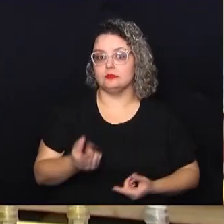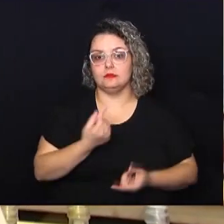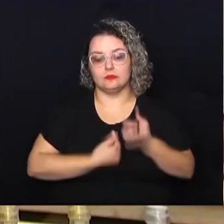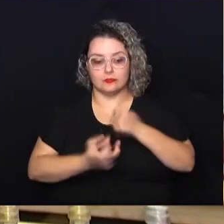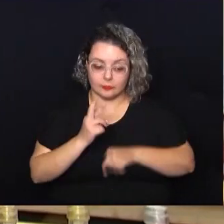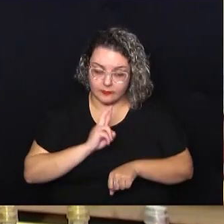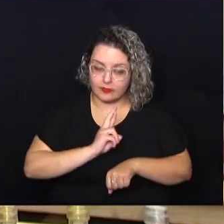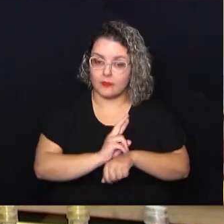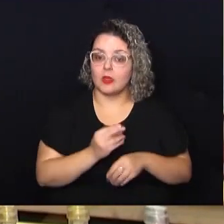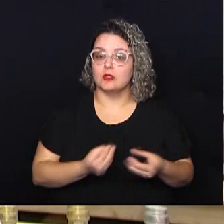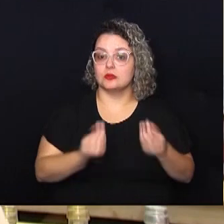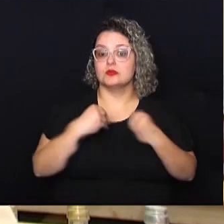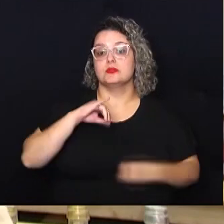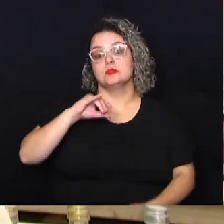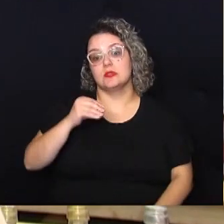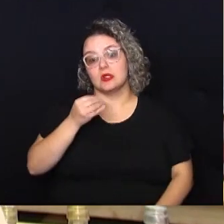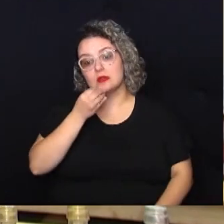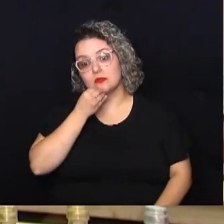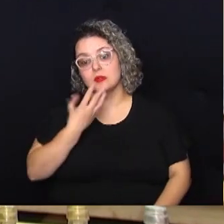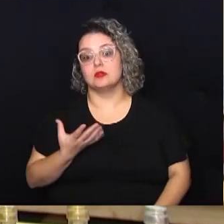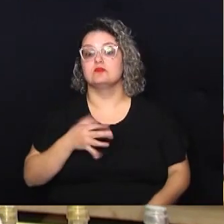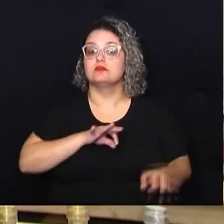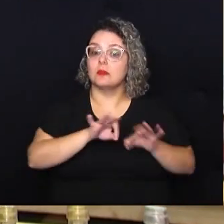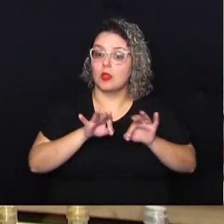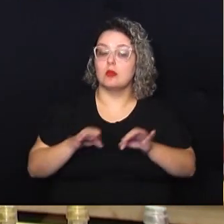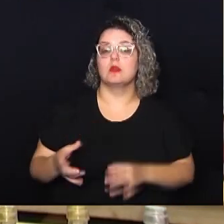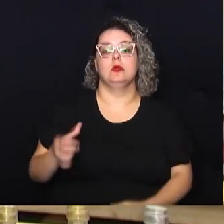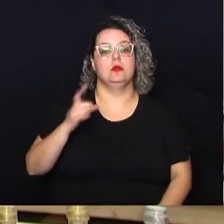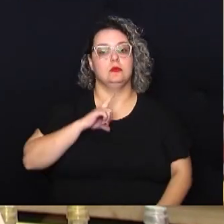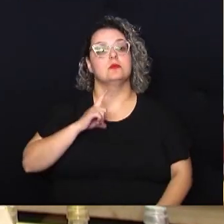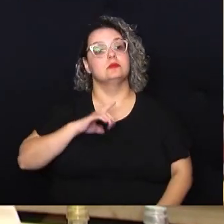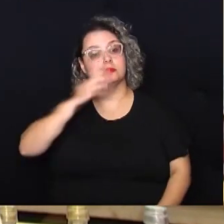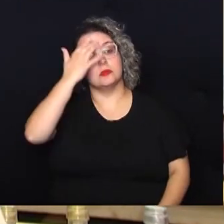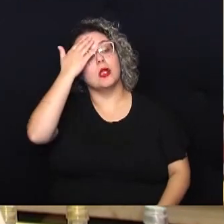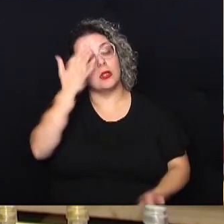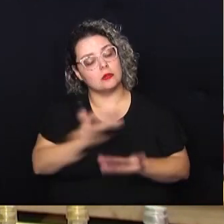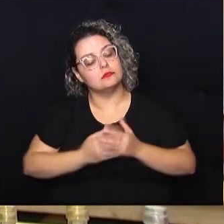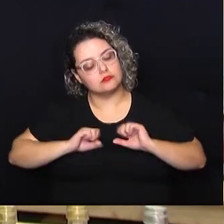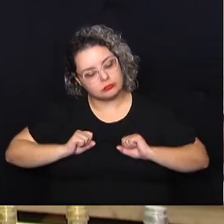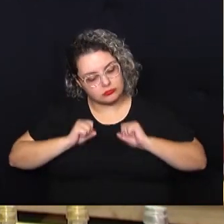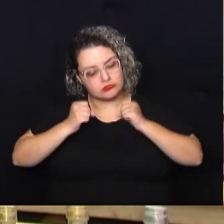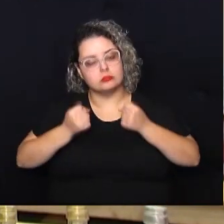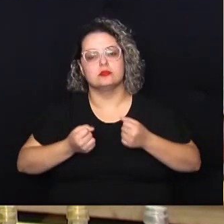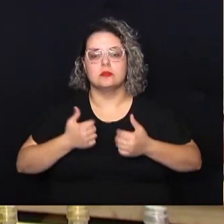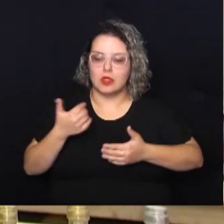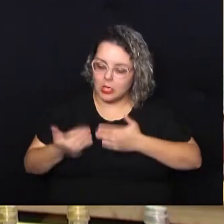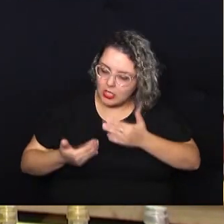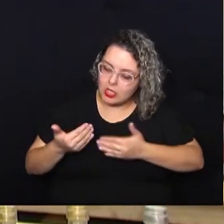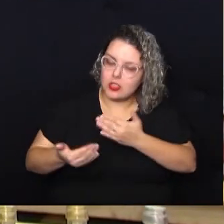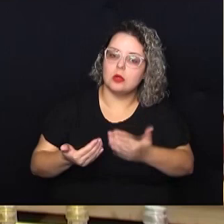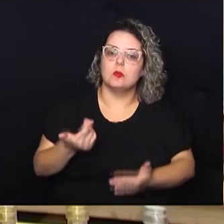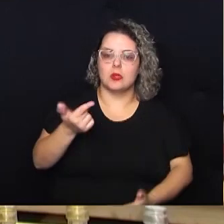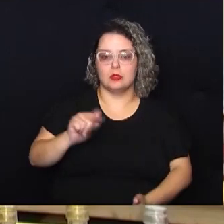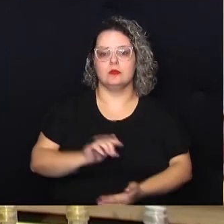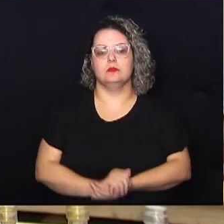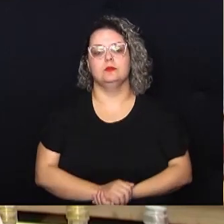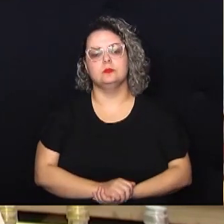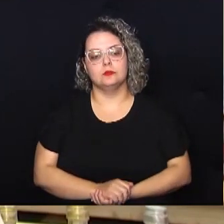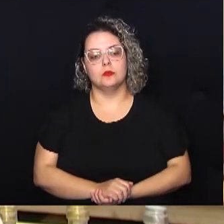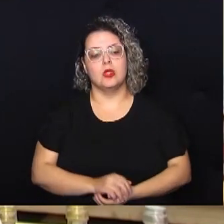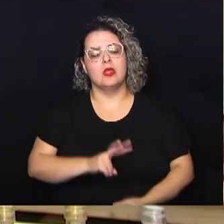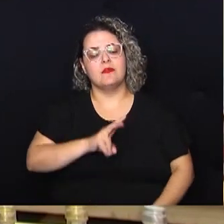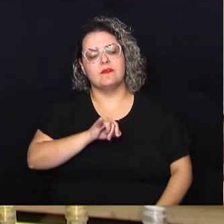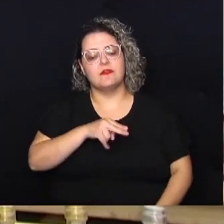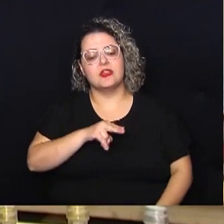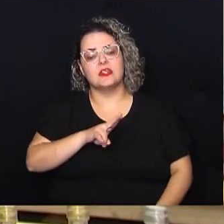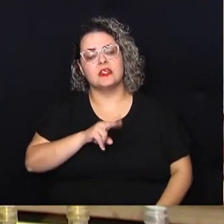traz oportunidade e um projeto aí que a gente tem abraçado aí e pondo ele para seguir adiante. Vinícius, como que é